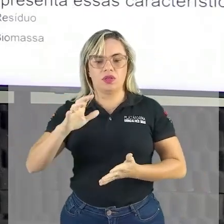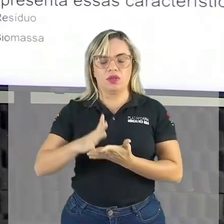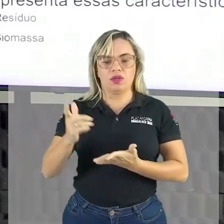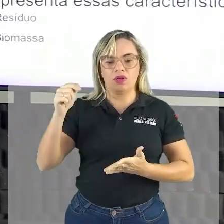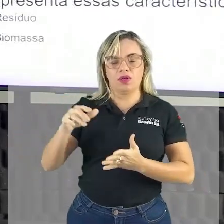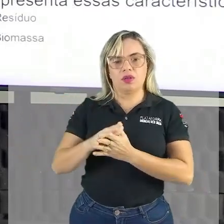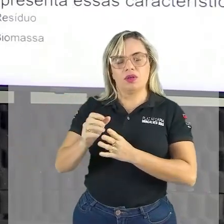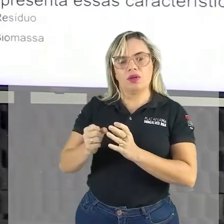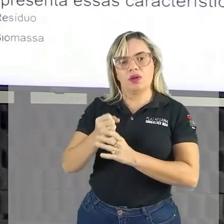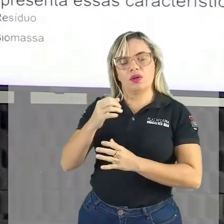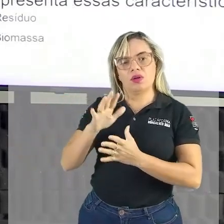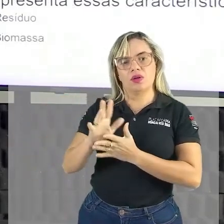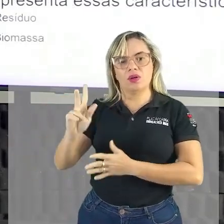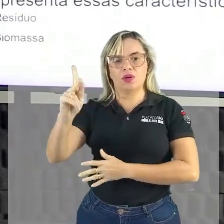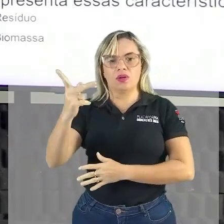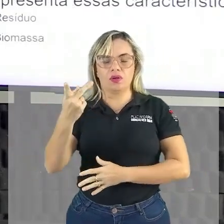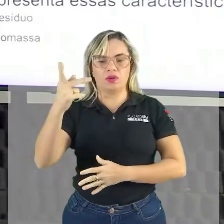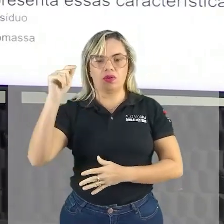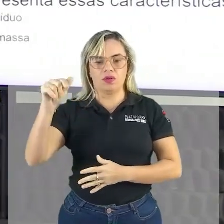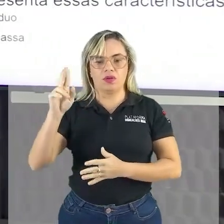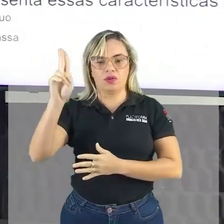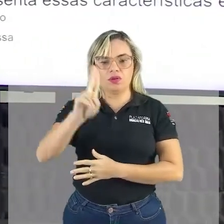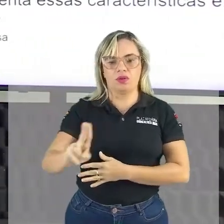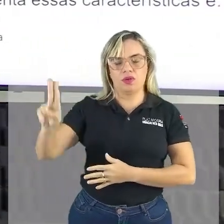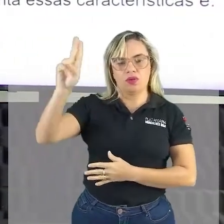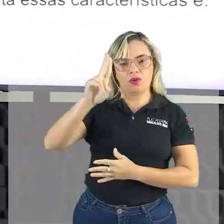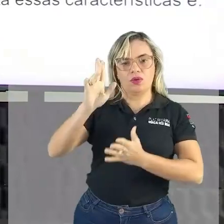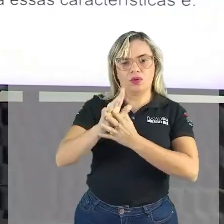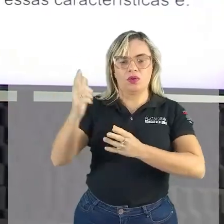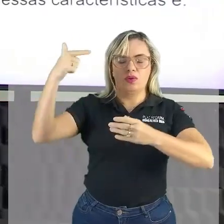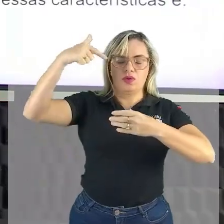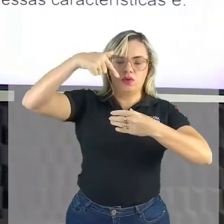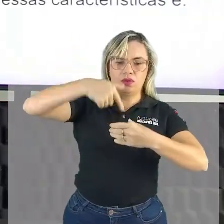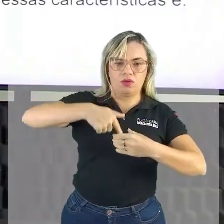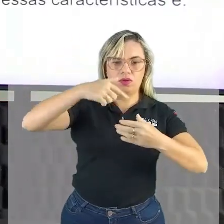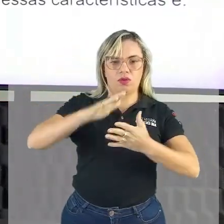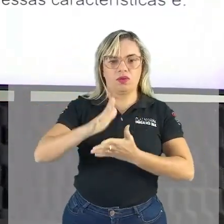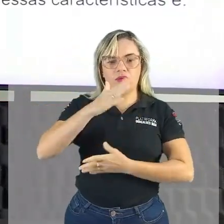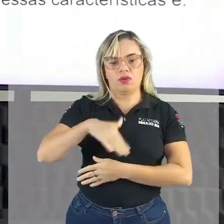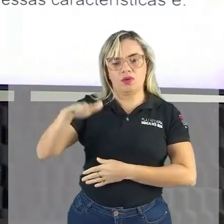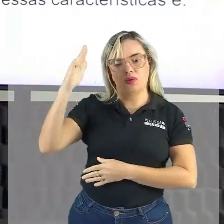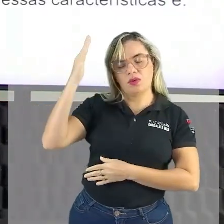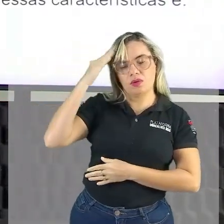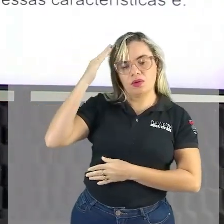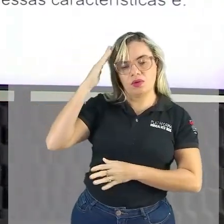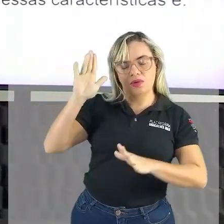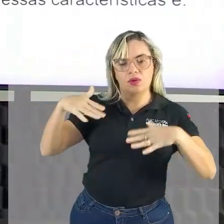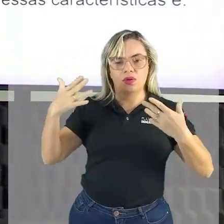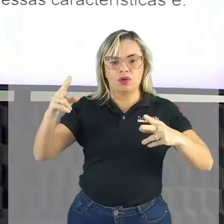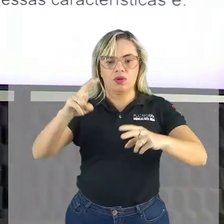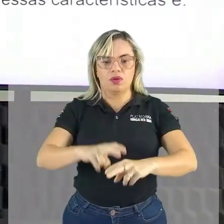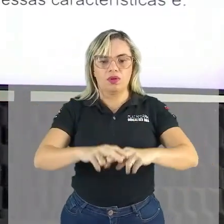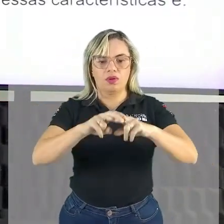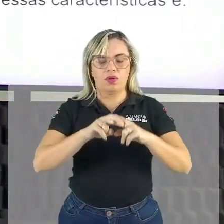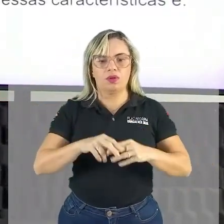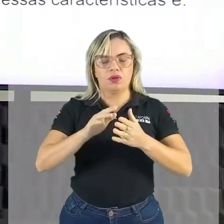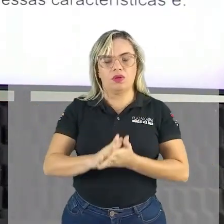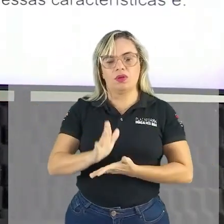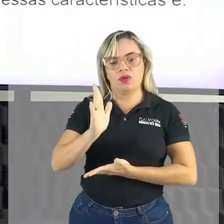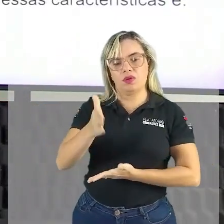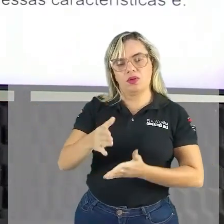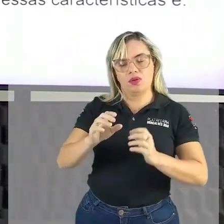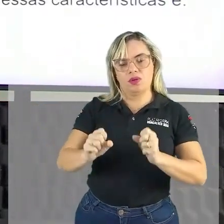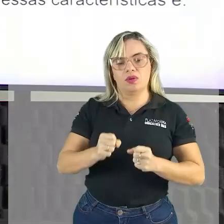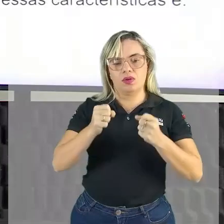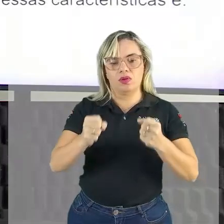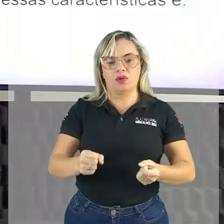o hidrogênio que eu uso como combustível. Entendeu? Então, por isso que ele fala diretamente. Eu posso usar